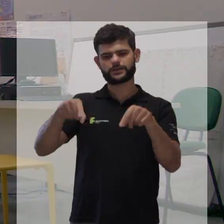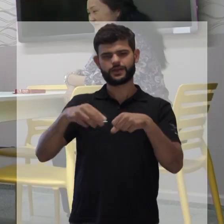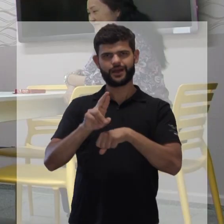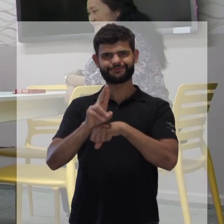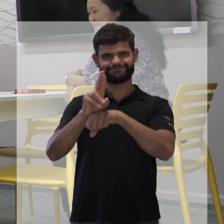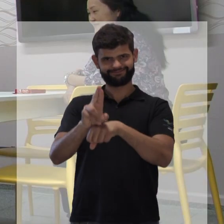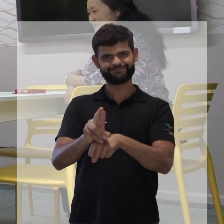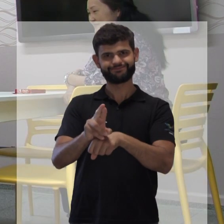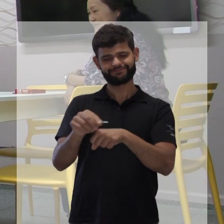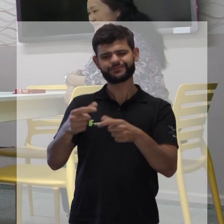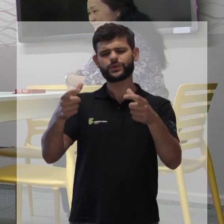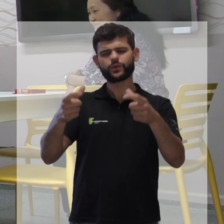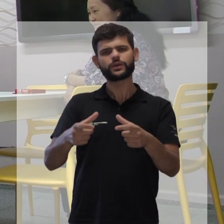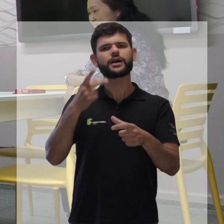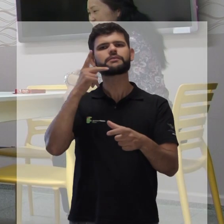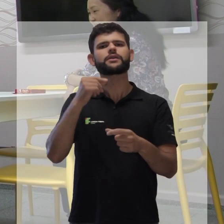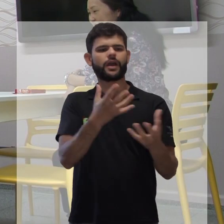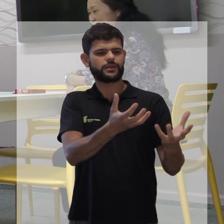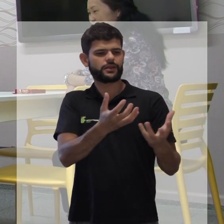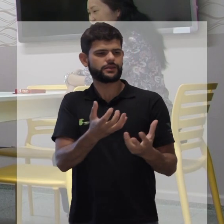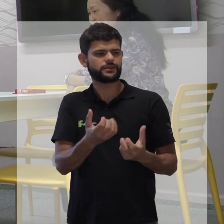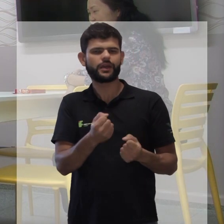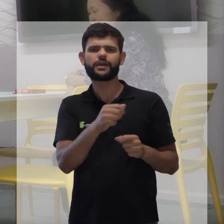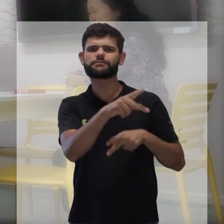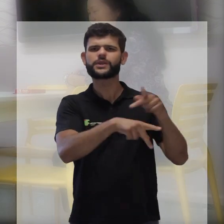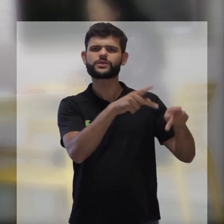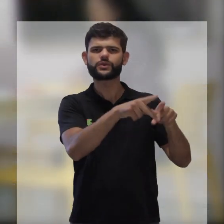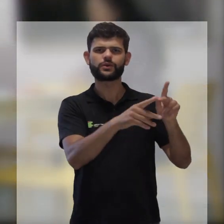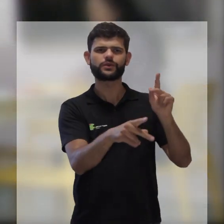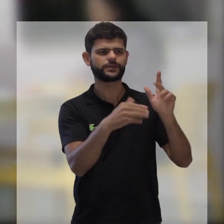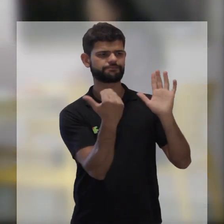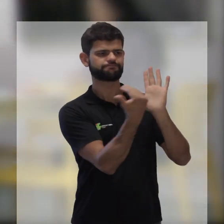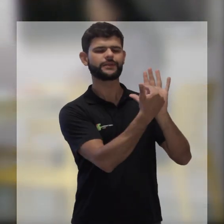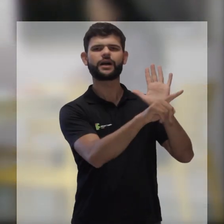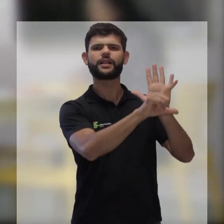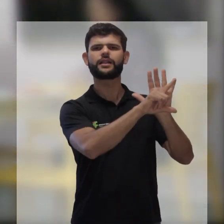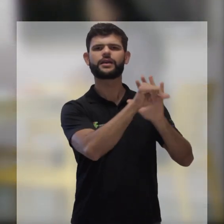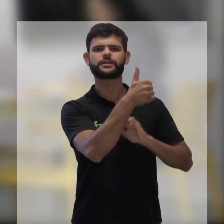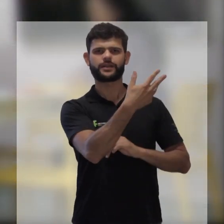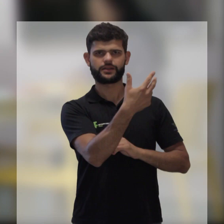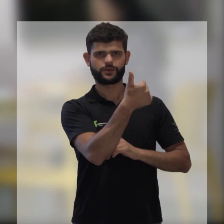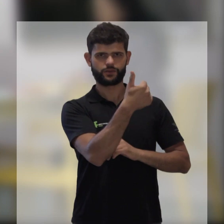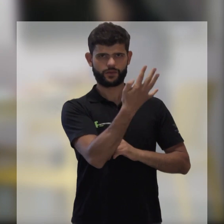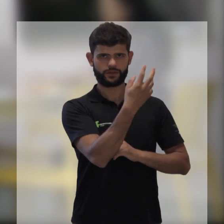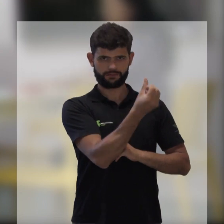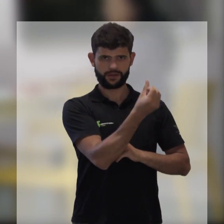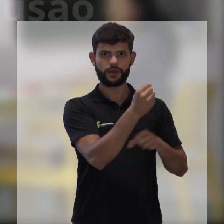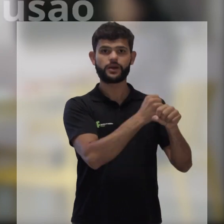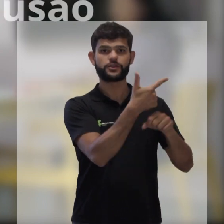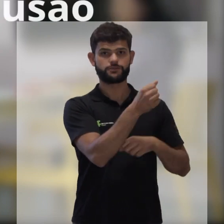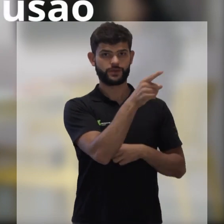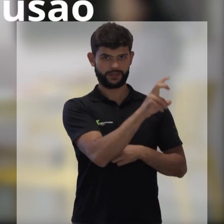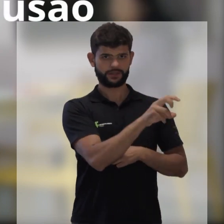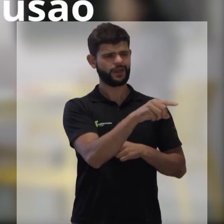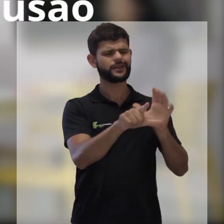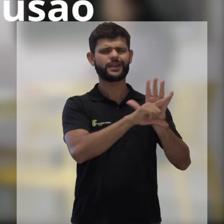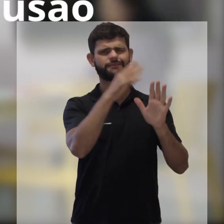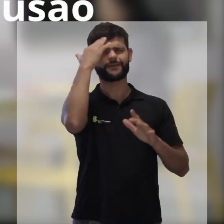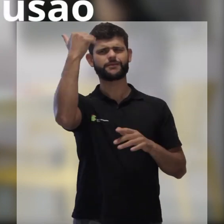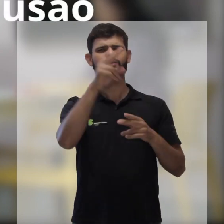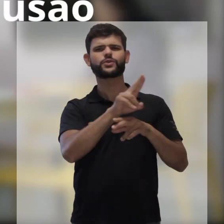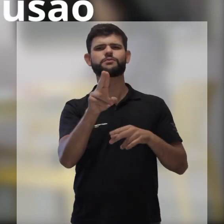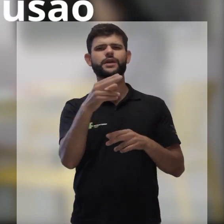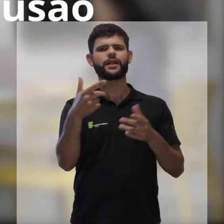multifuncionais. O espaço busca atender o público da Lei 13.146, de 2015, conhecida como a